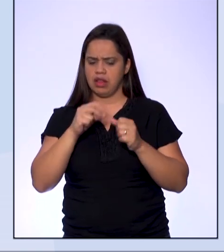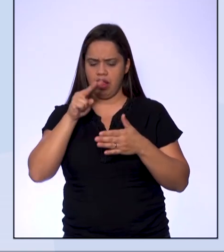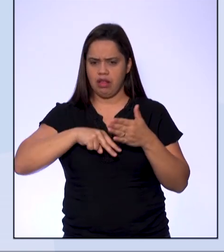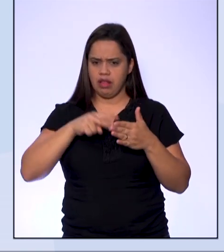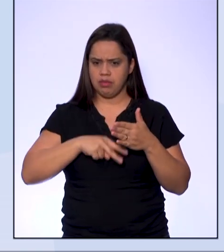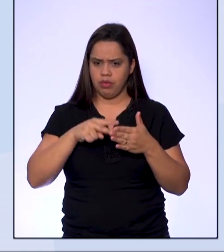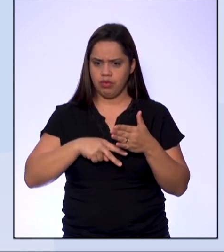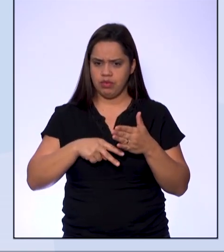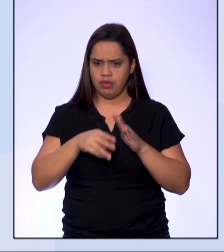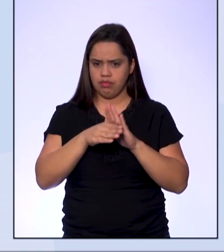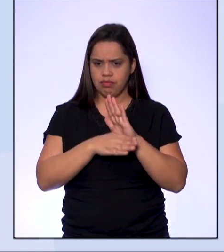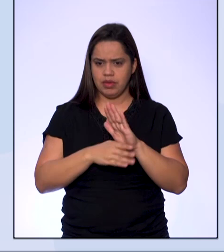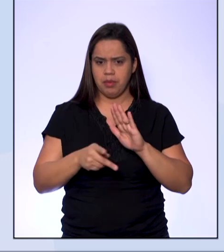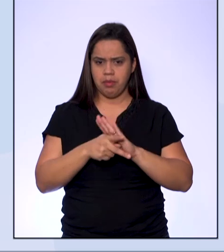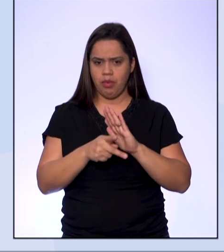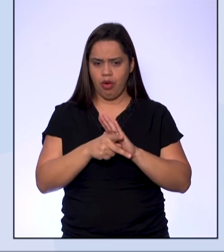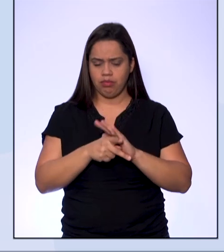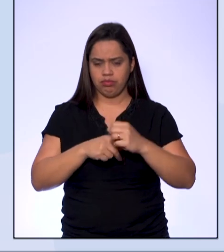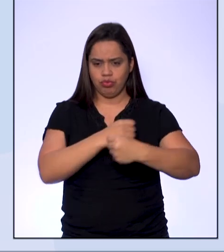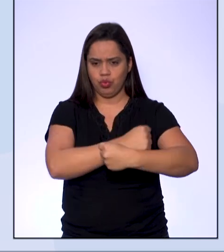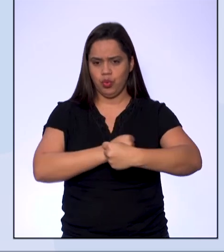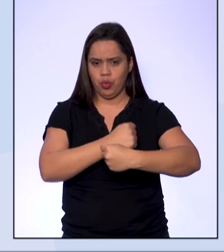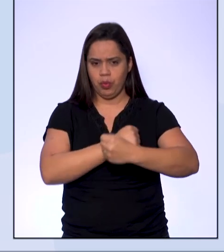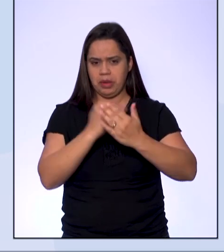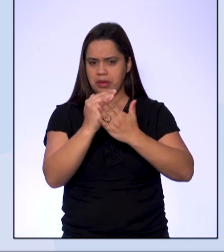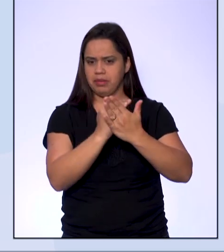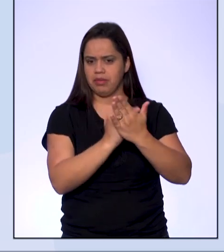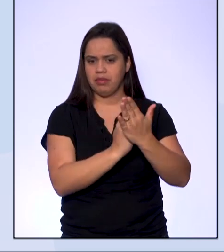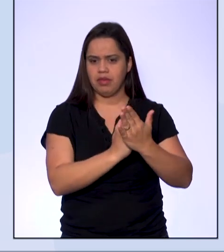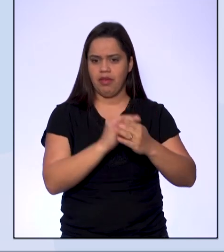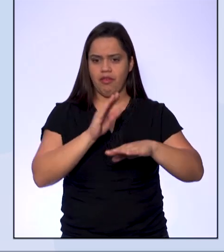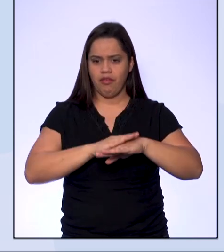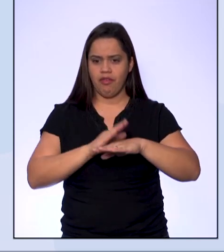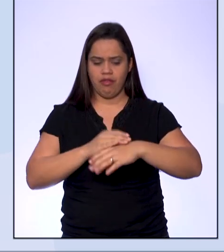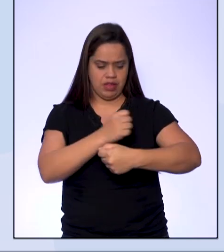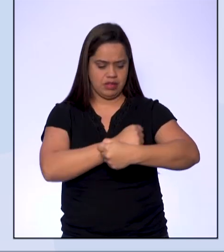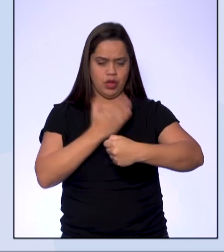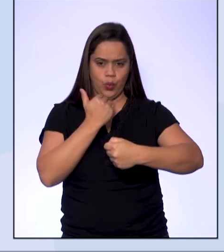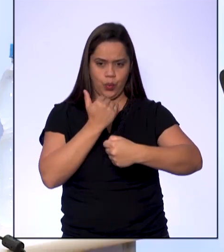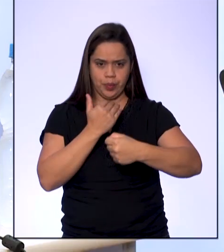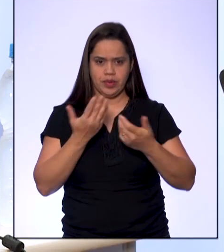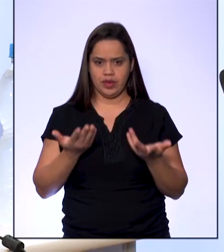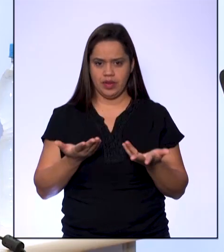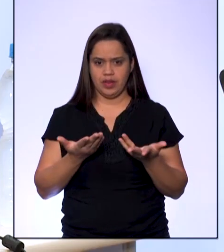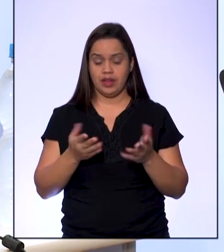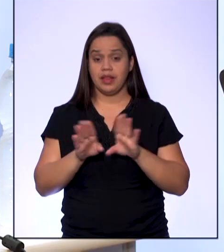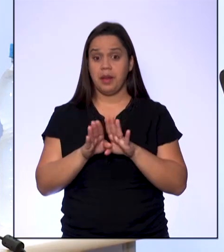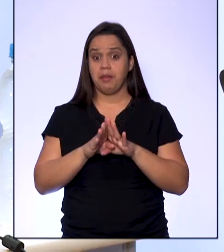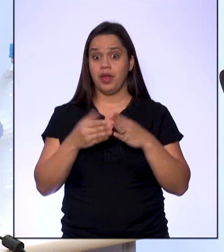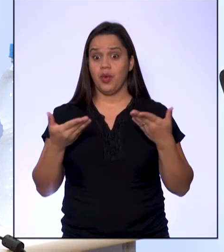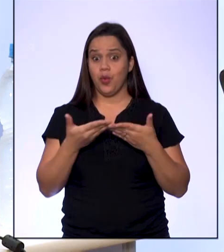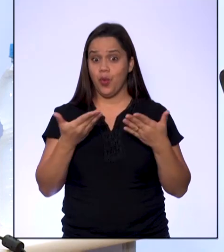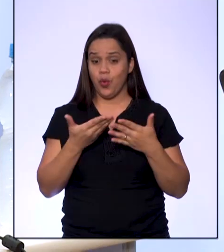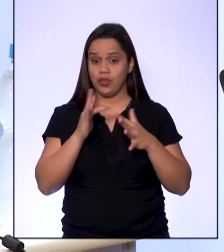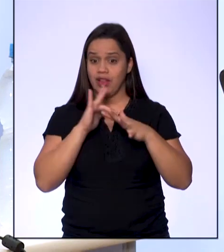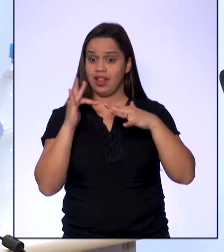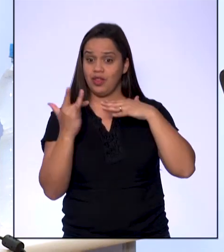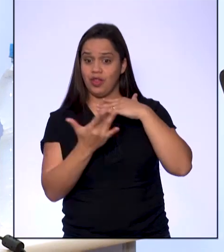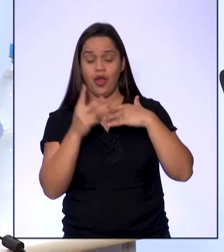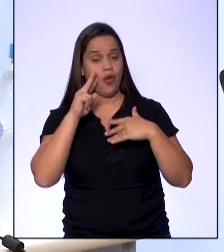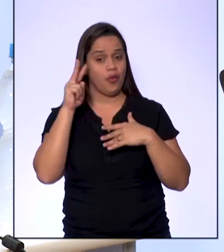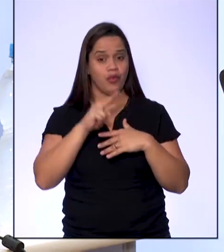É bem bacana, tem uma estrutura toda própria, né? As receitas culinárias, né? Exatamente. É bem E atualmente nas redes sociais, eu vejo muita receita nas